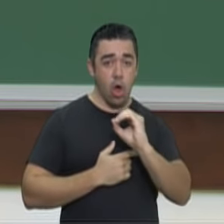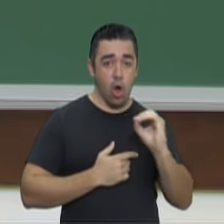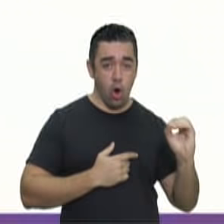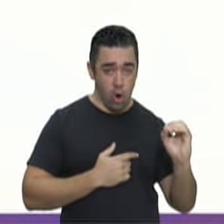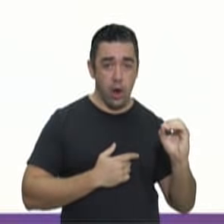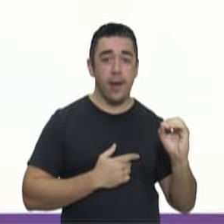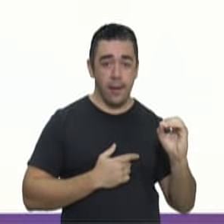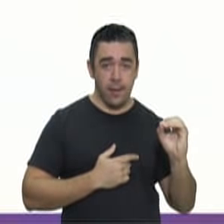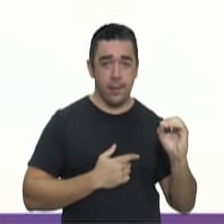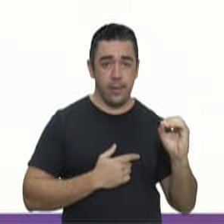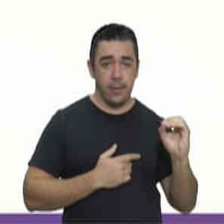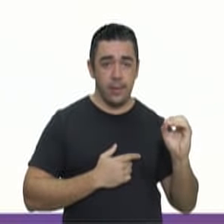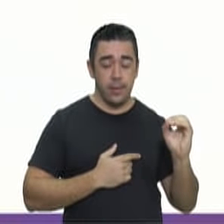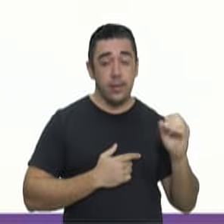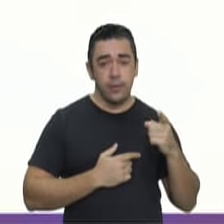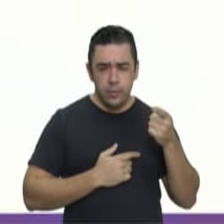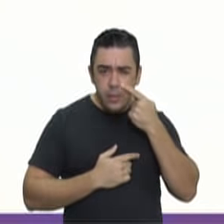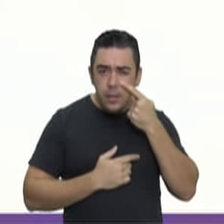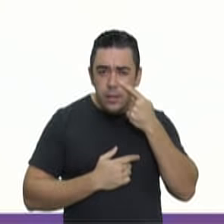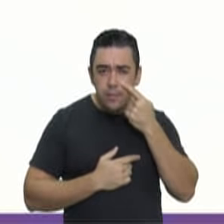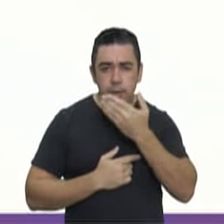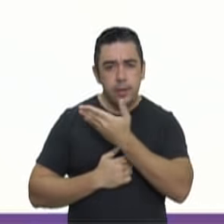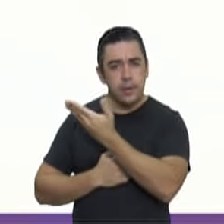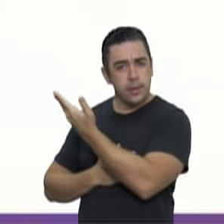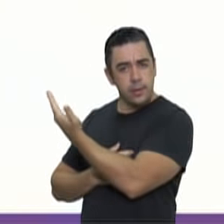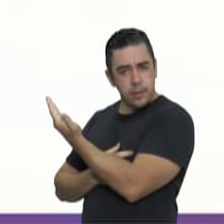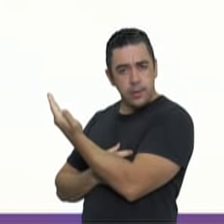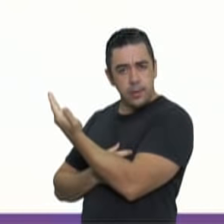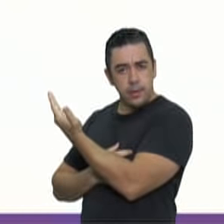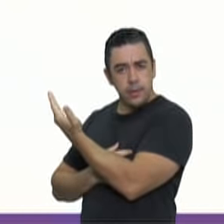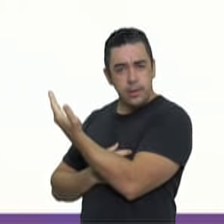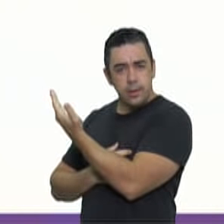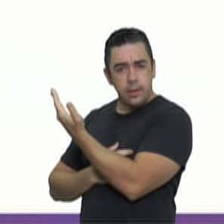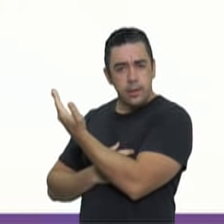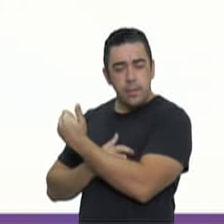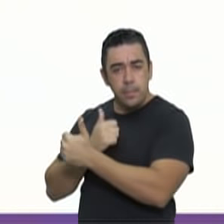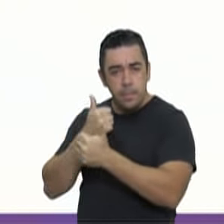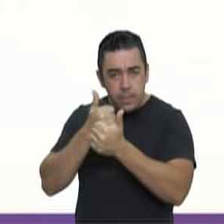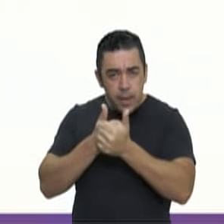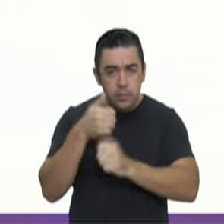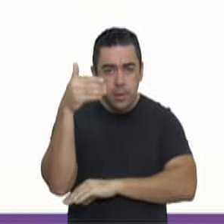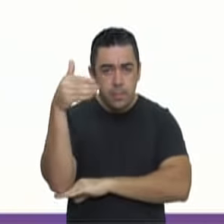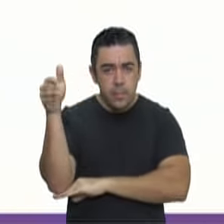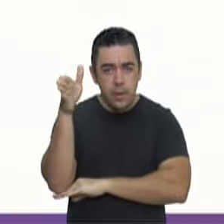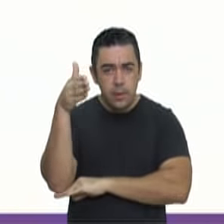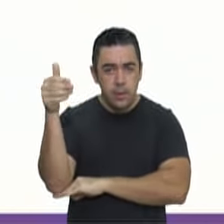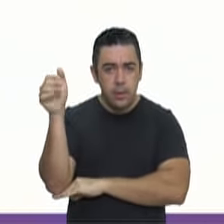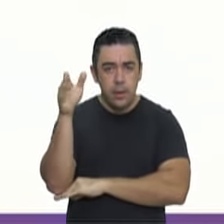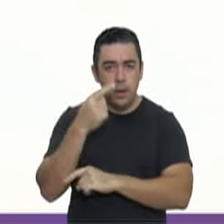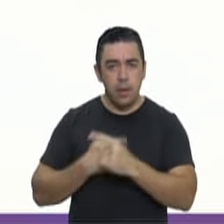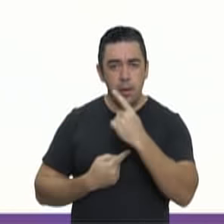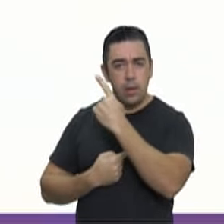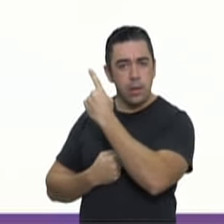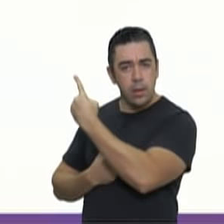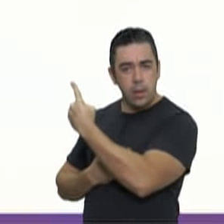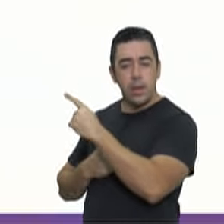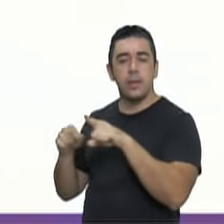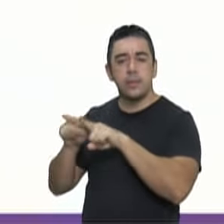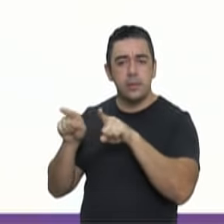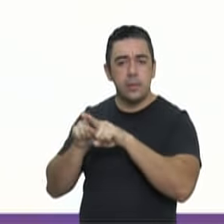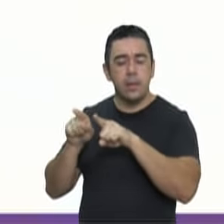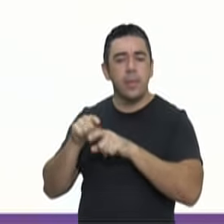do estado. Conforme você pode observar na figura ao lado da bandeira do estado do Paraná, você está vendo ali a usina